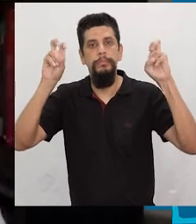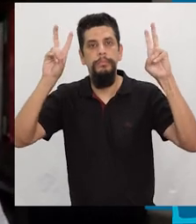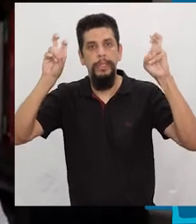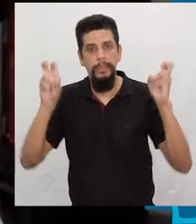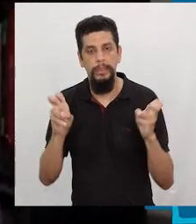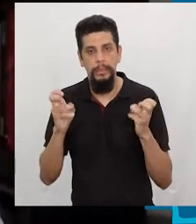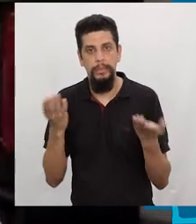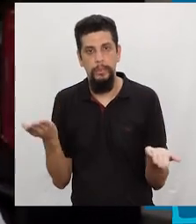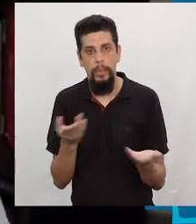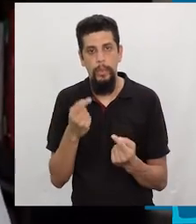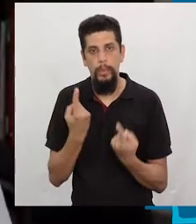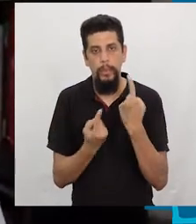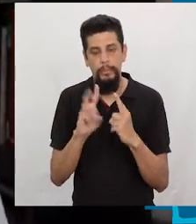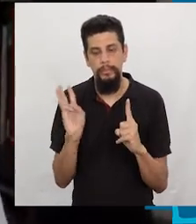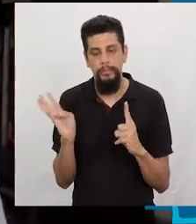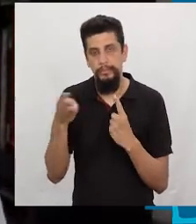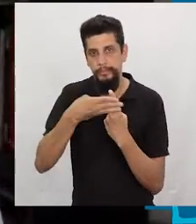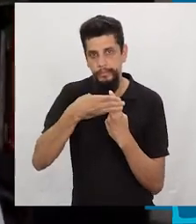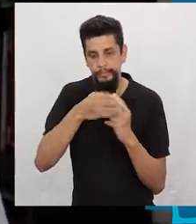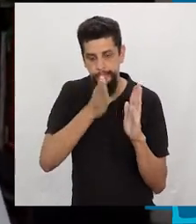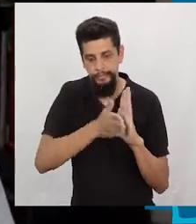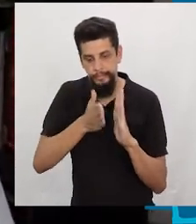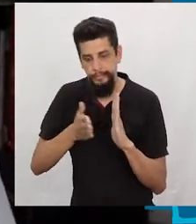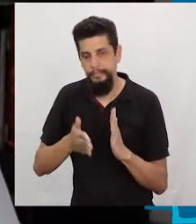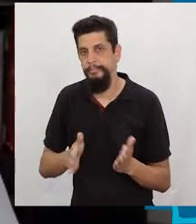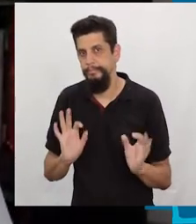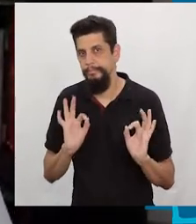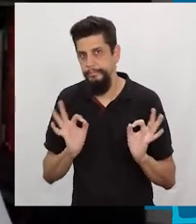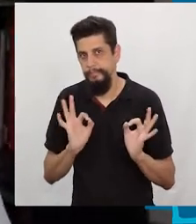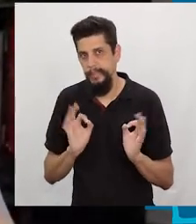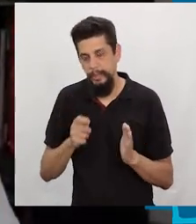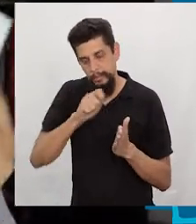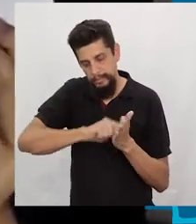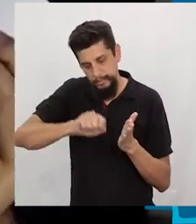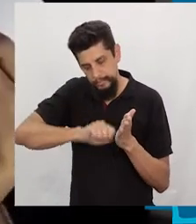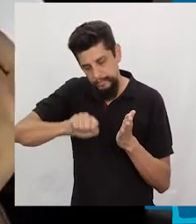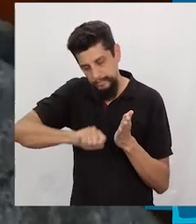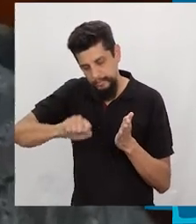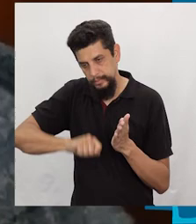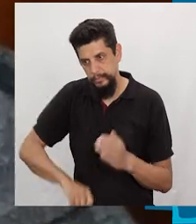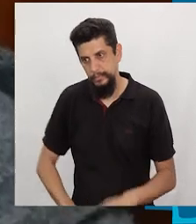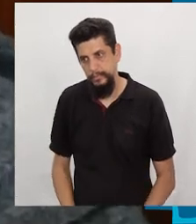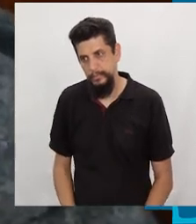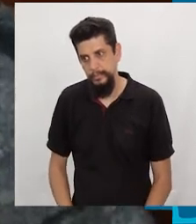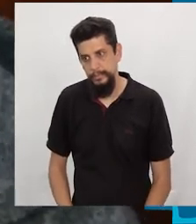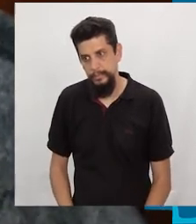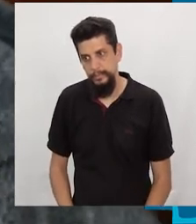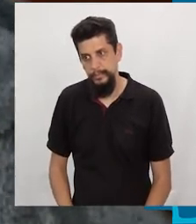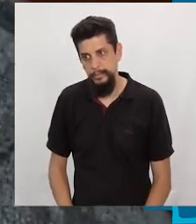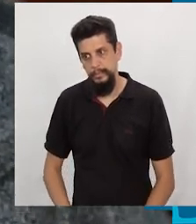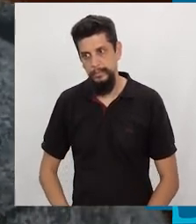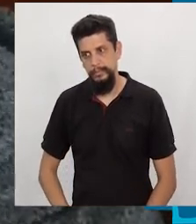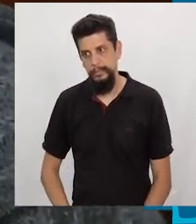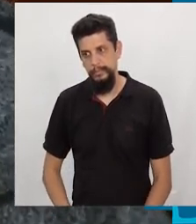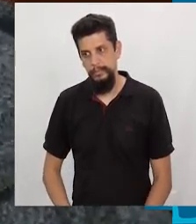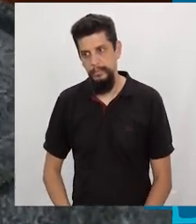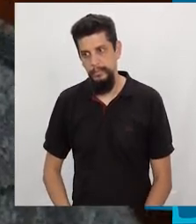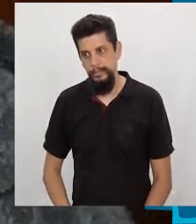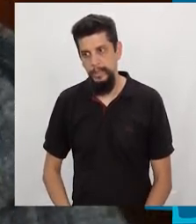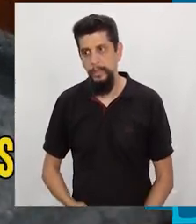é o assunto, qual é o mistério daquele episódio. Então, basicamente é isso, a gente escreve. Além de